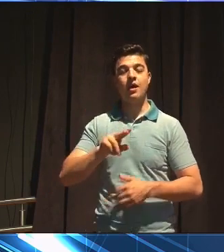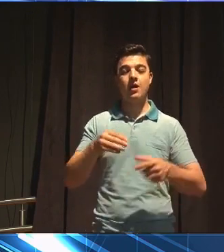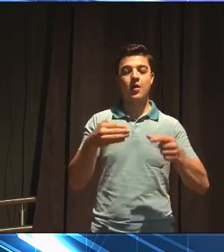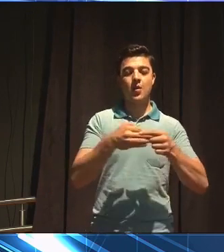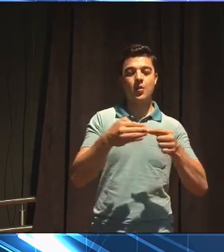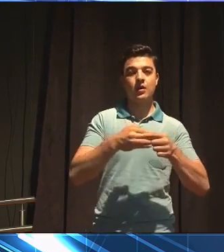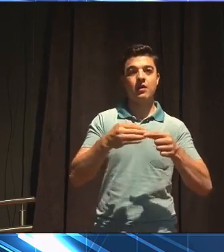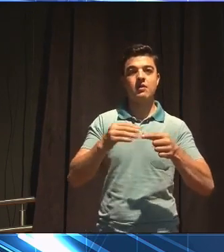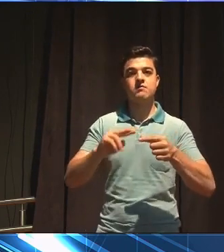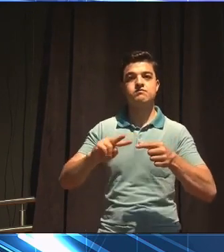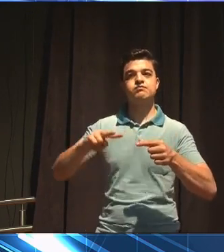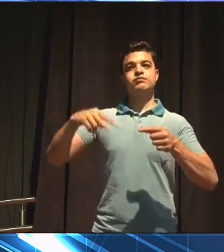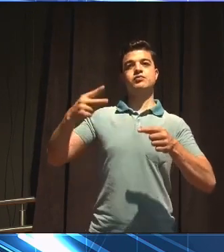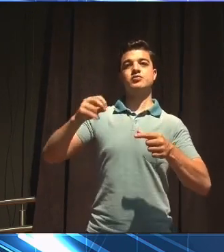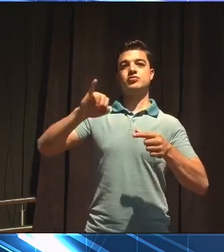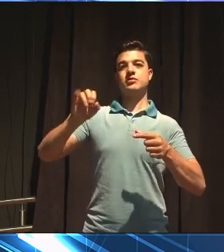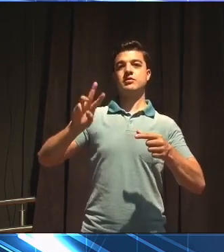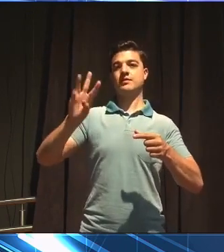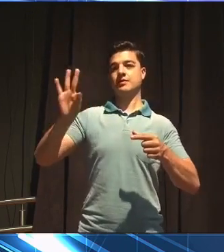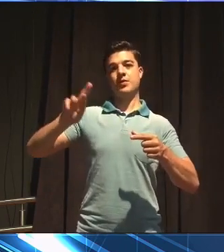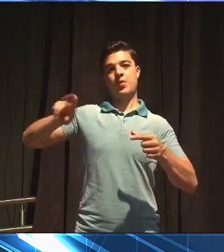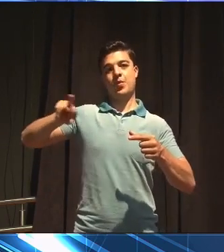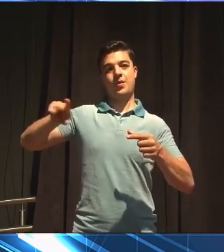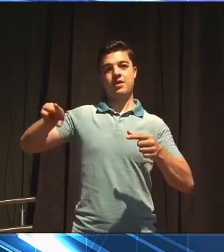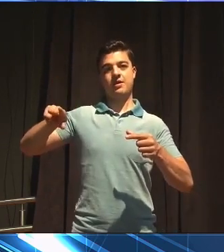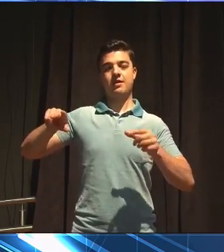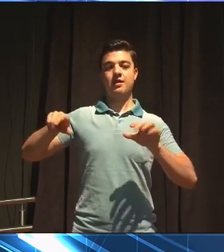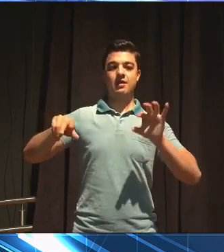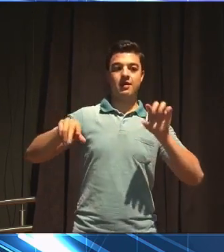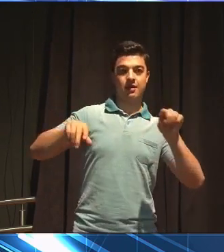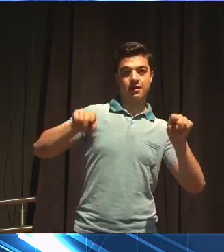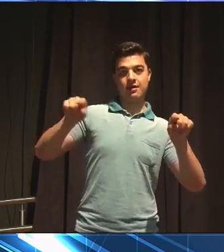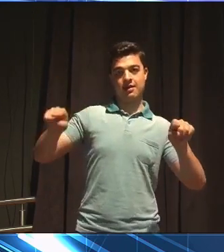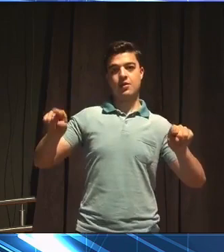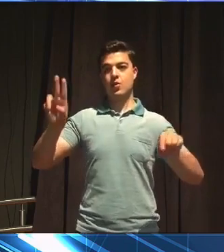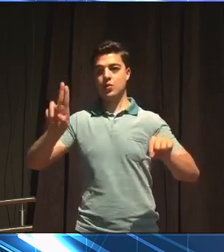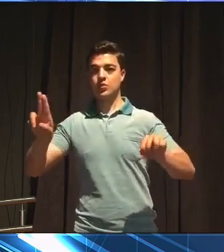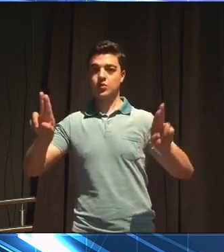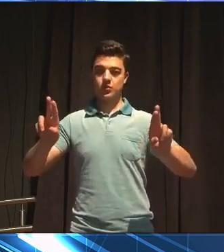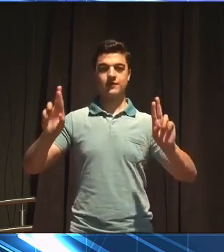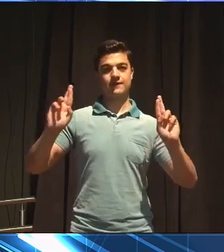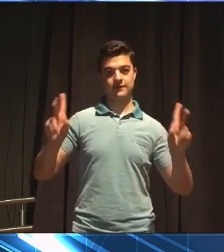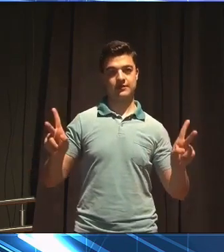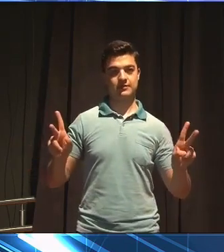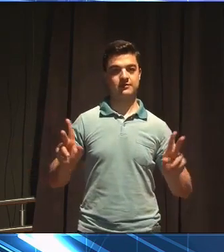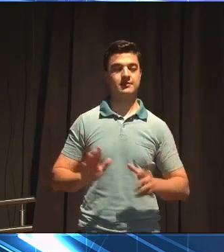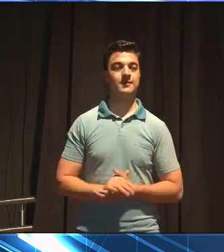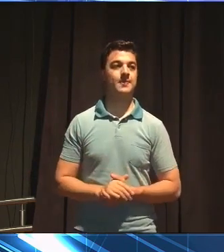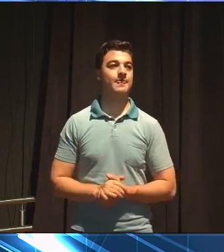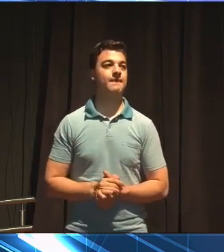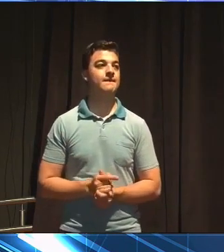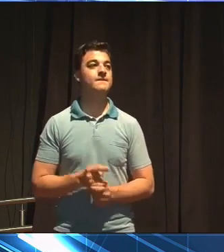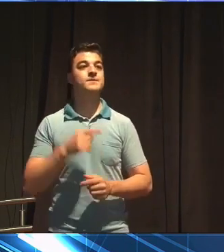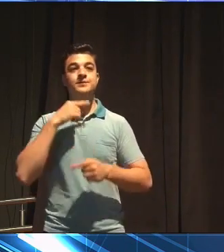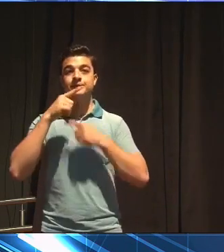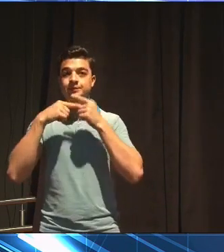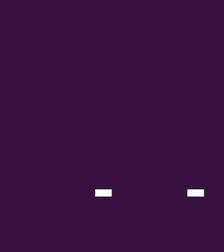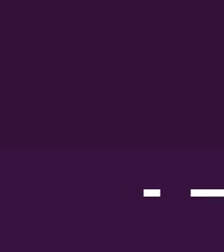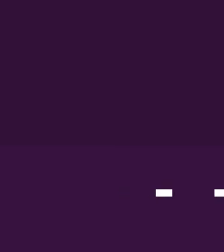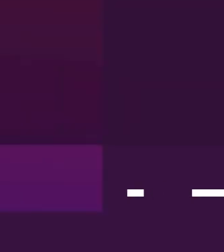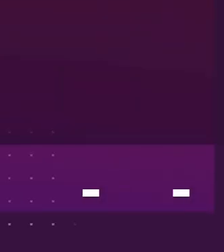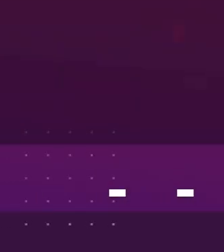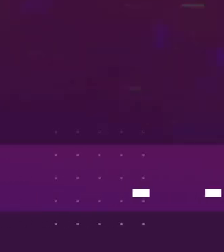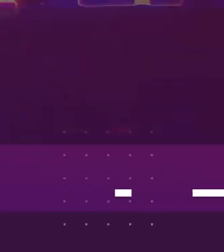não concorrem, eles são utilizados para cenários diferentes. Perguntas?